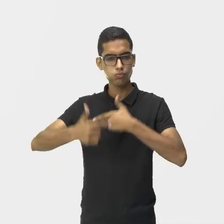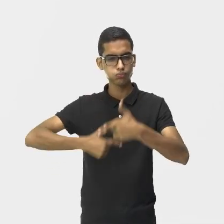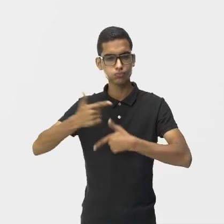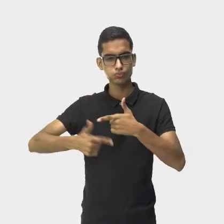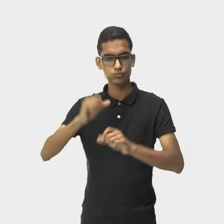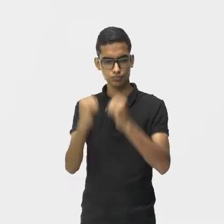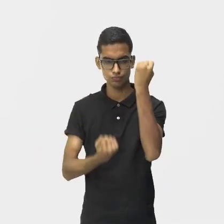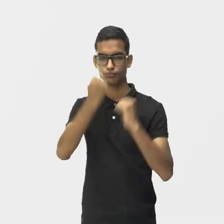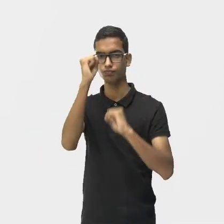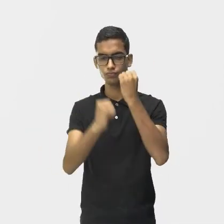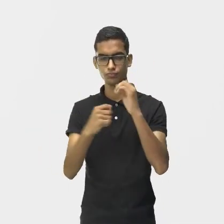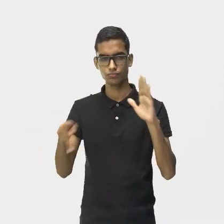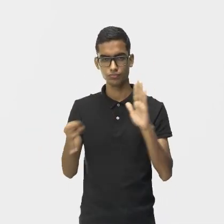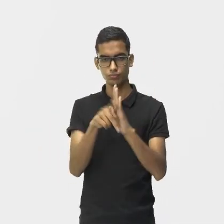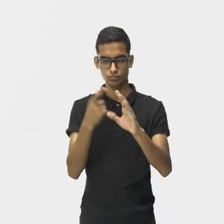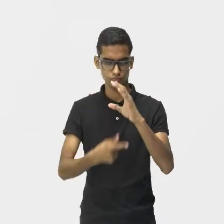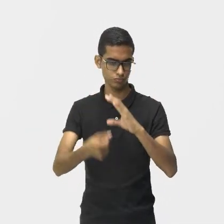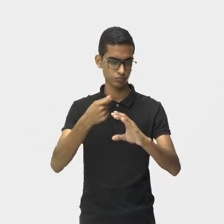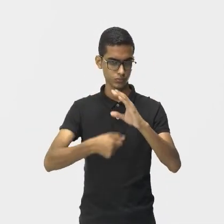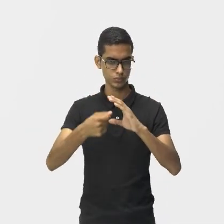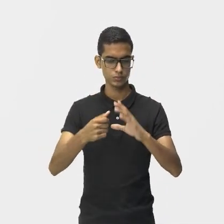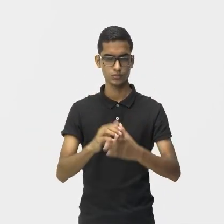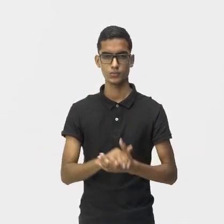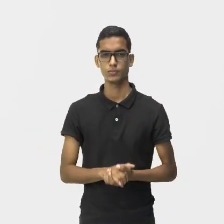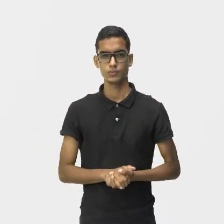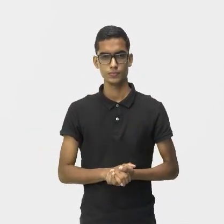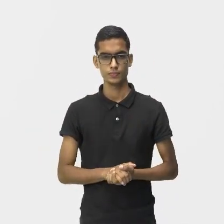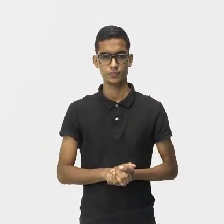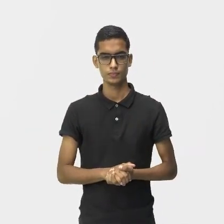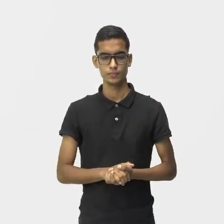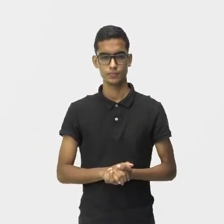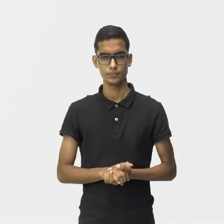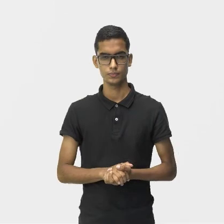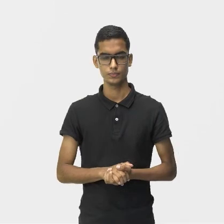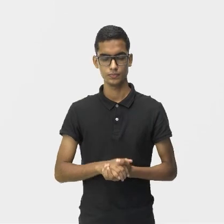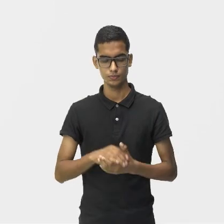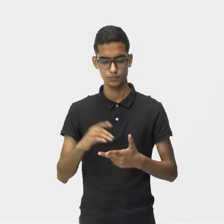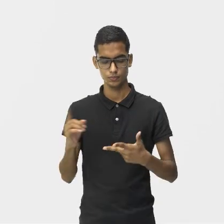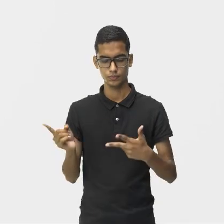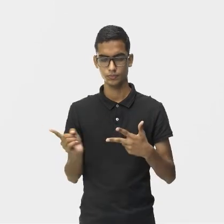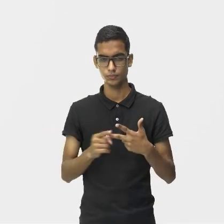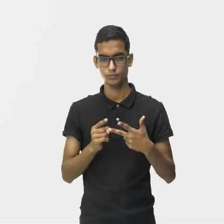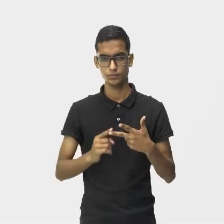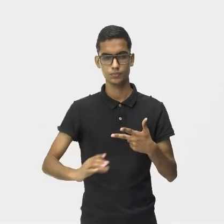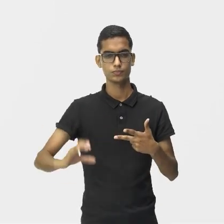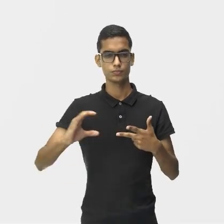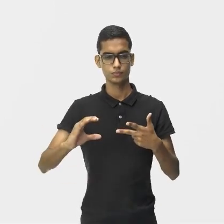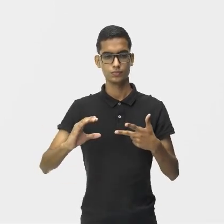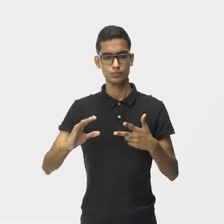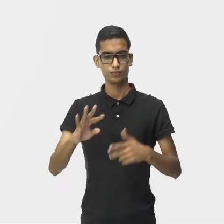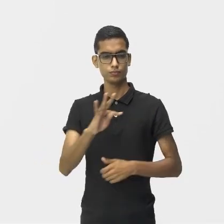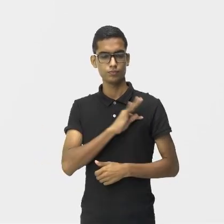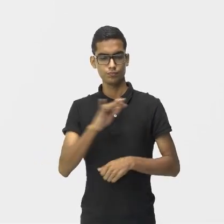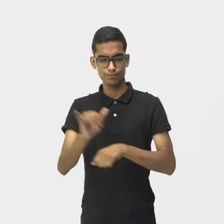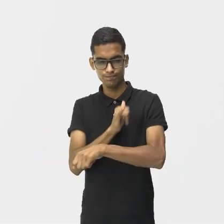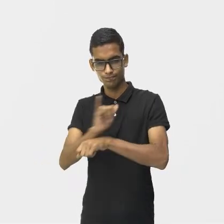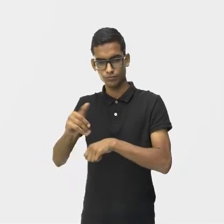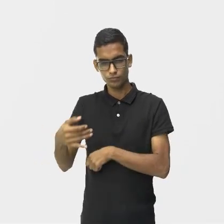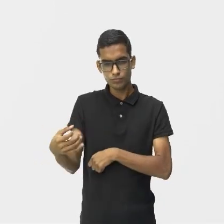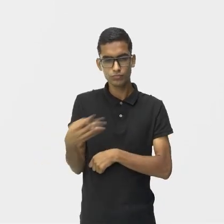industrial capitalista. Vamos ver a letra C. São técnicas inovadoras,